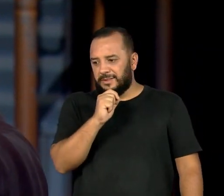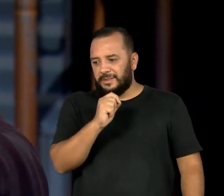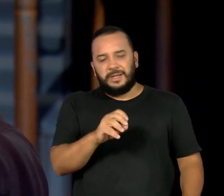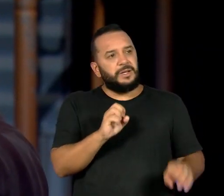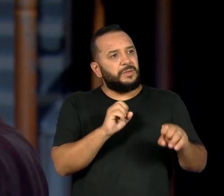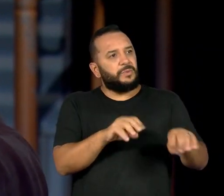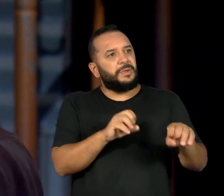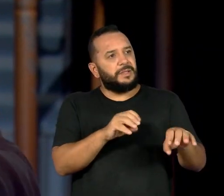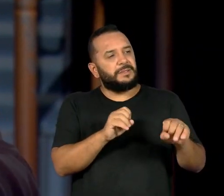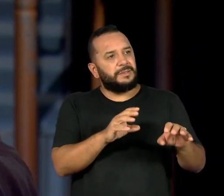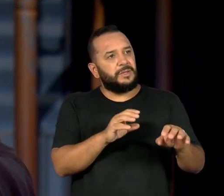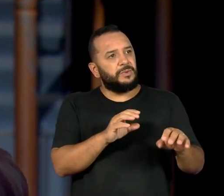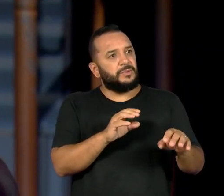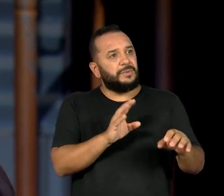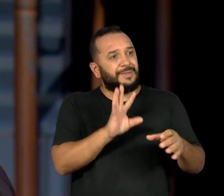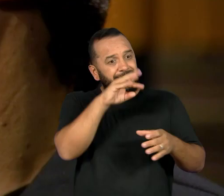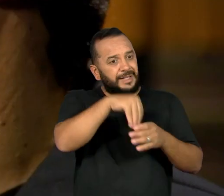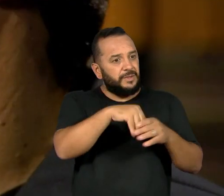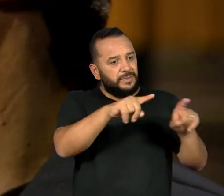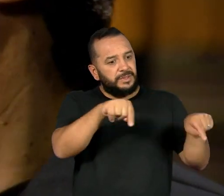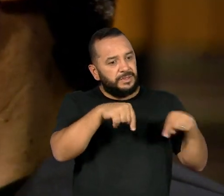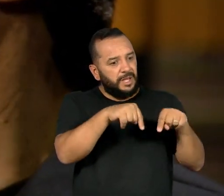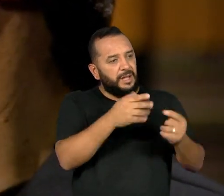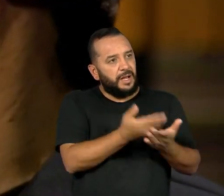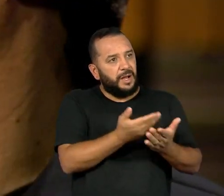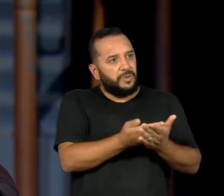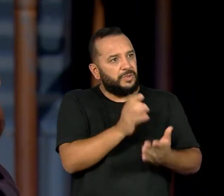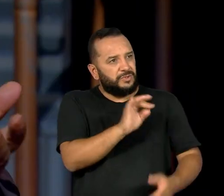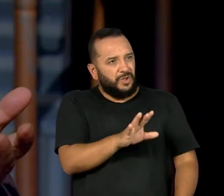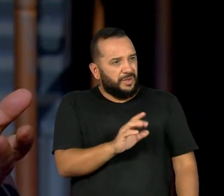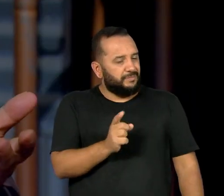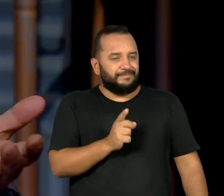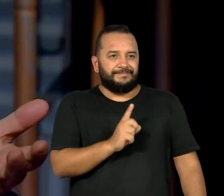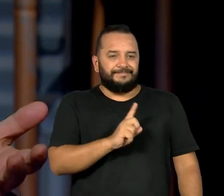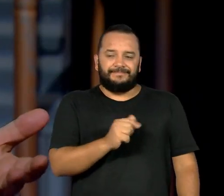de aula, apenas. O que eu, em